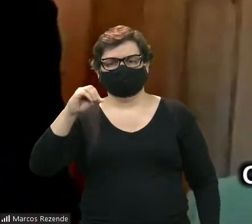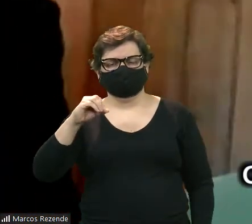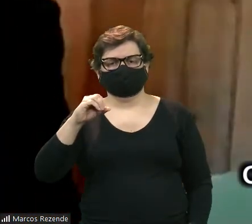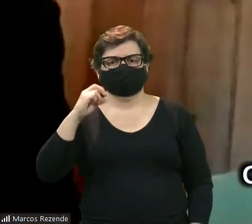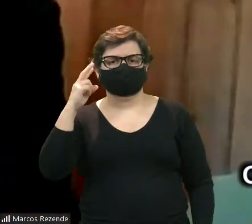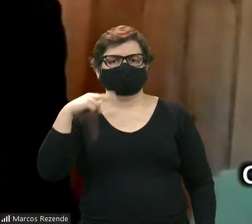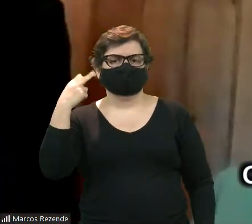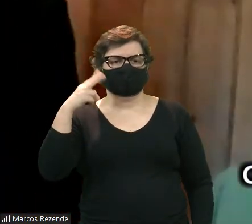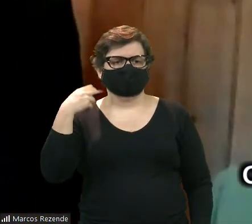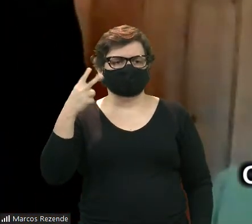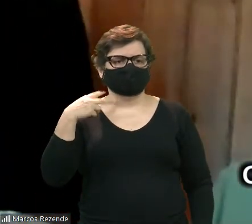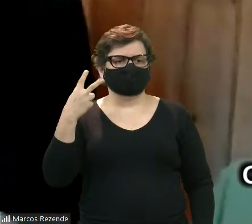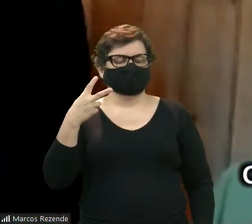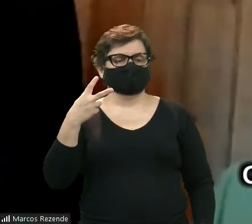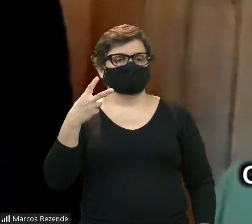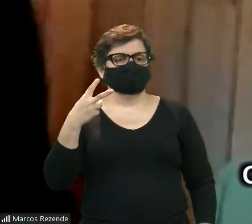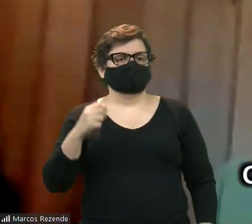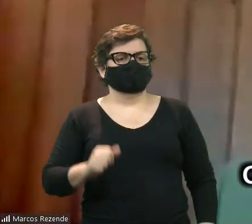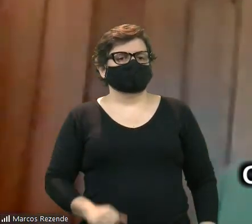vereador.